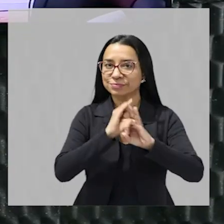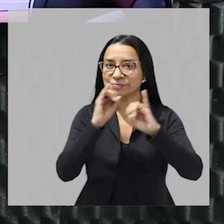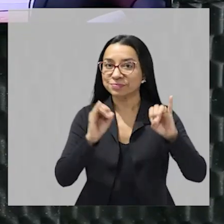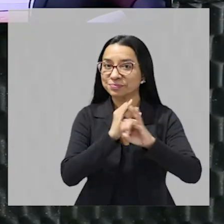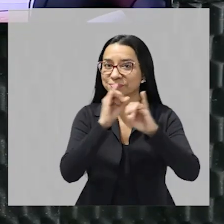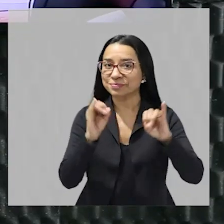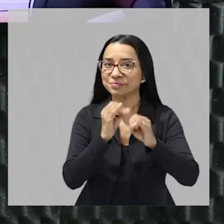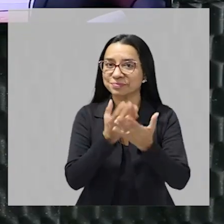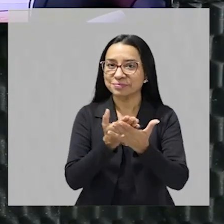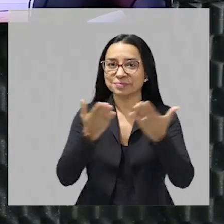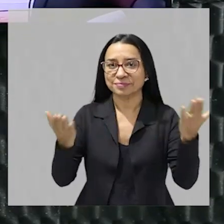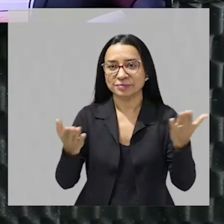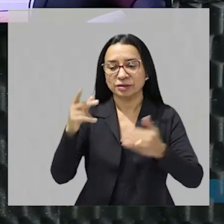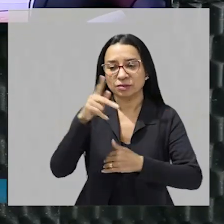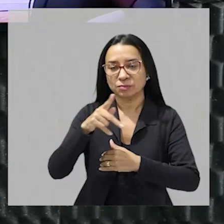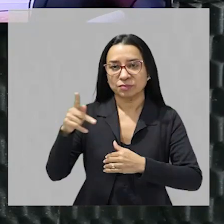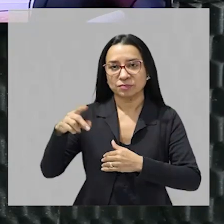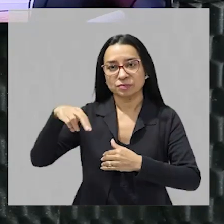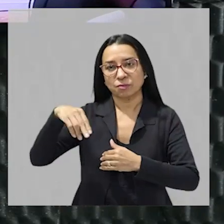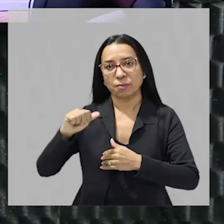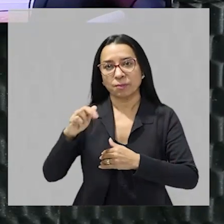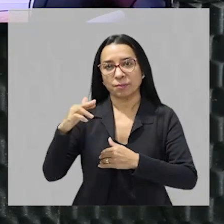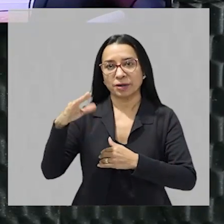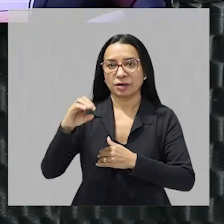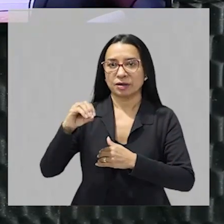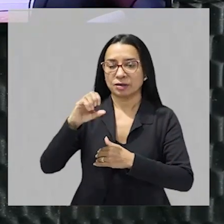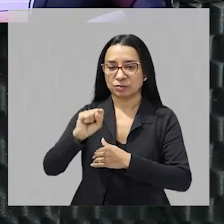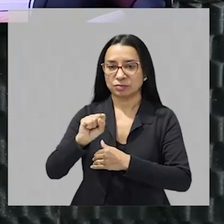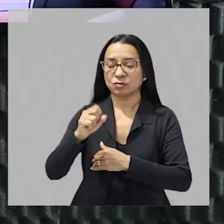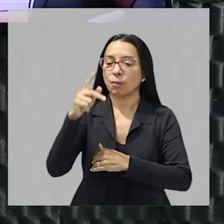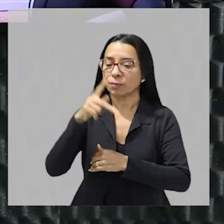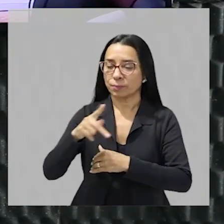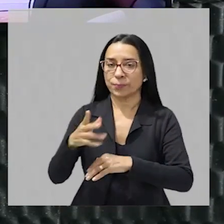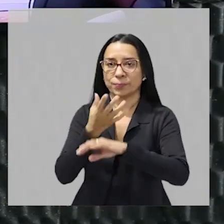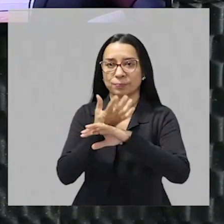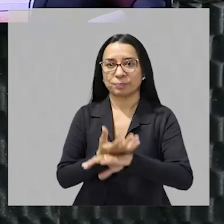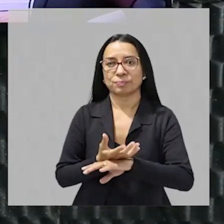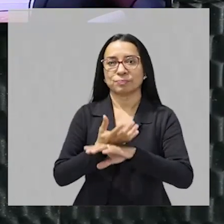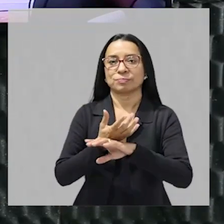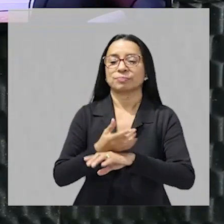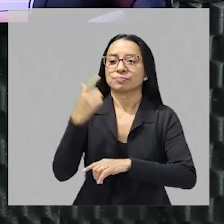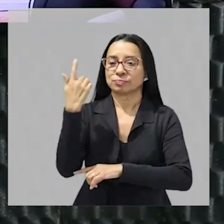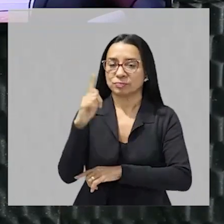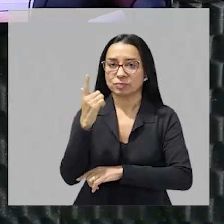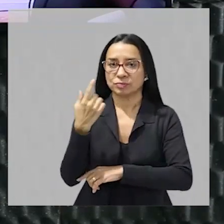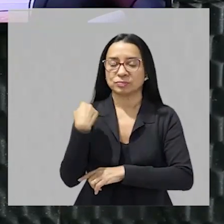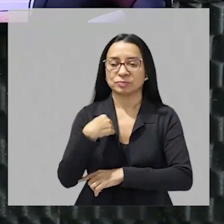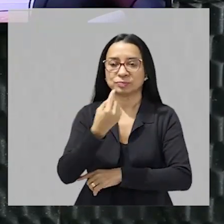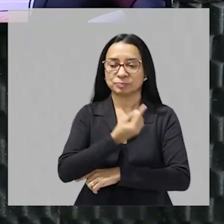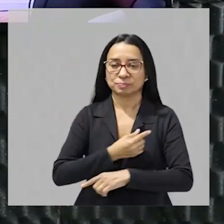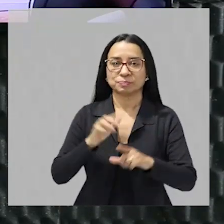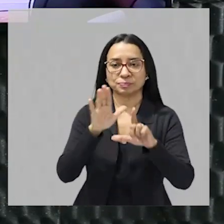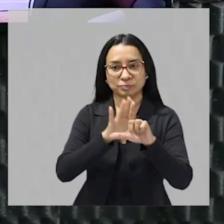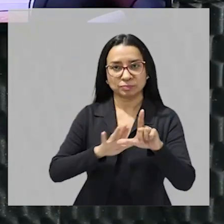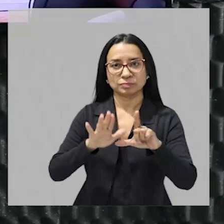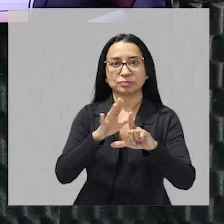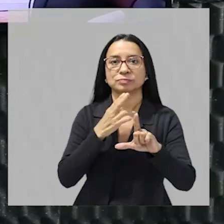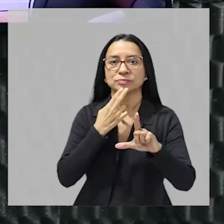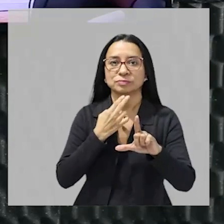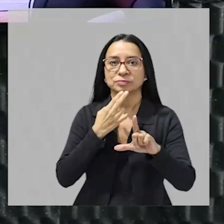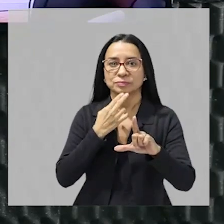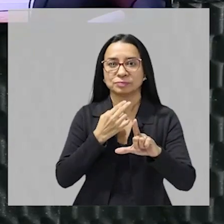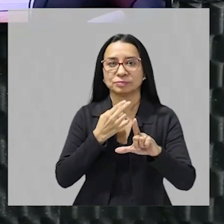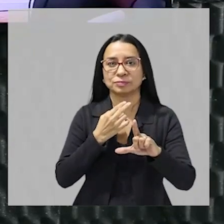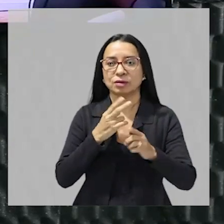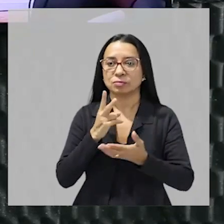Salve, salve, galerinha! Eu sou o Marcos Vinícius, o teu professor de Geografia da nossa, galera, Plataforma Gonçalves Dias,